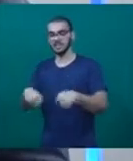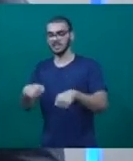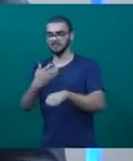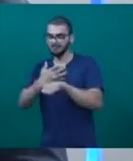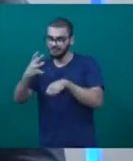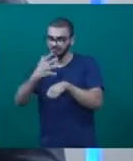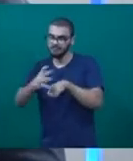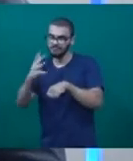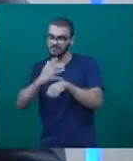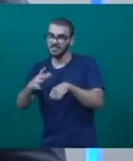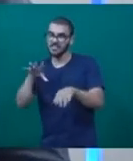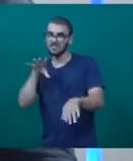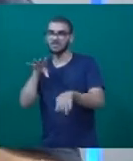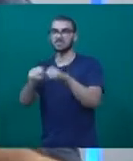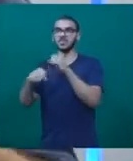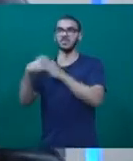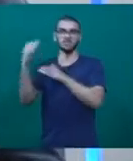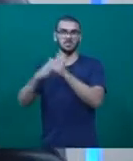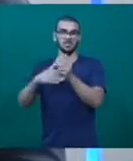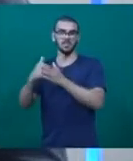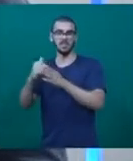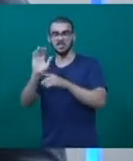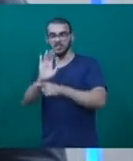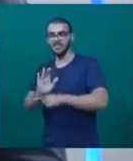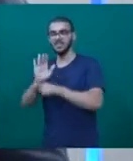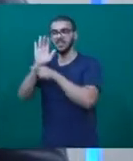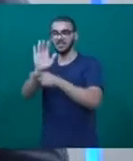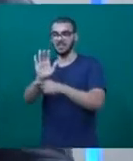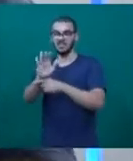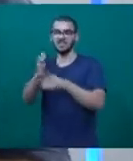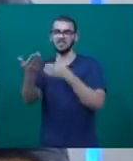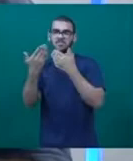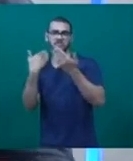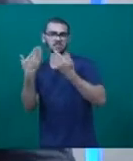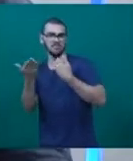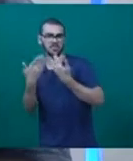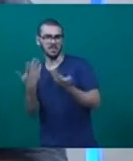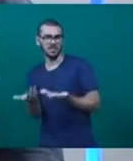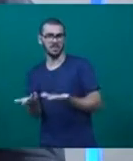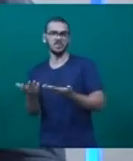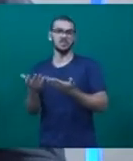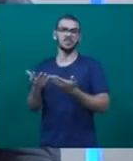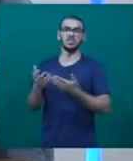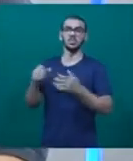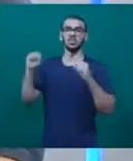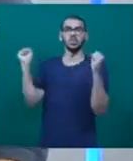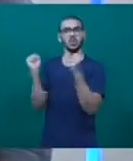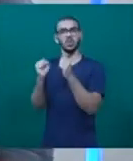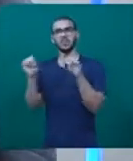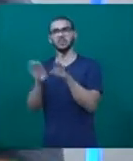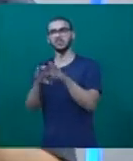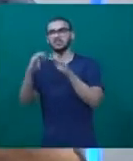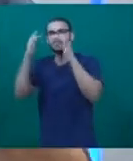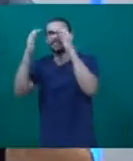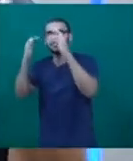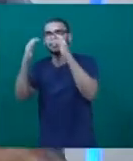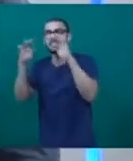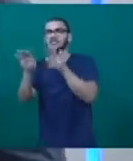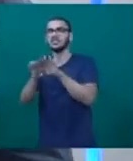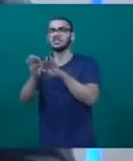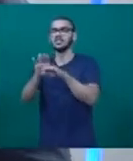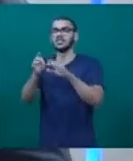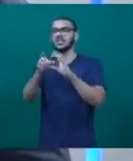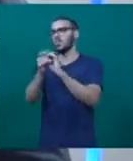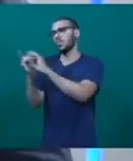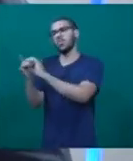que o profissional de educação física faz para poder atender essa pessoa, tanto na questão de corpo, mente, né, e no